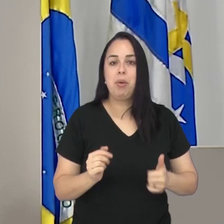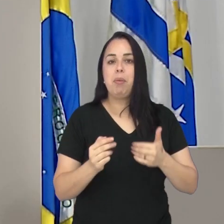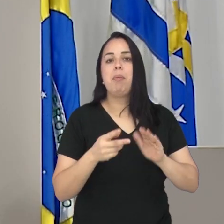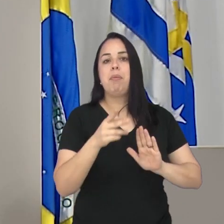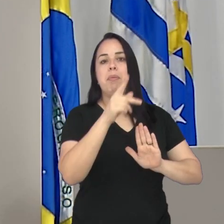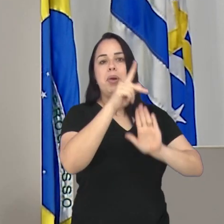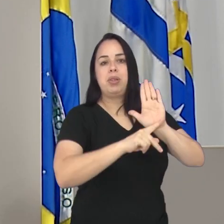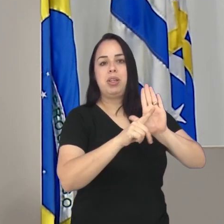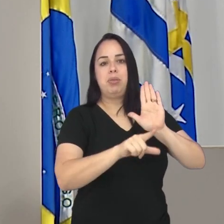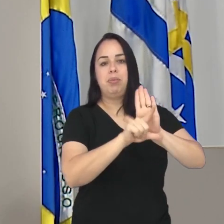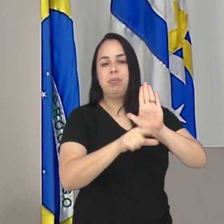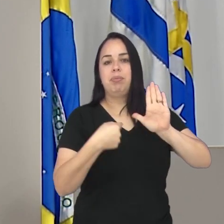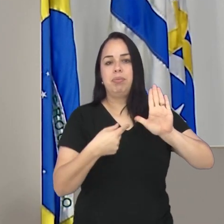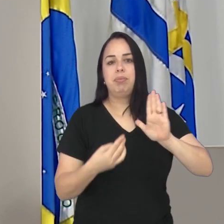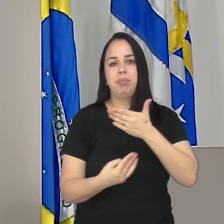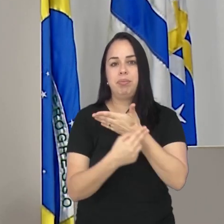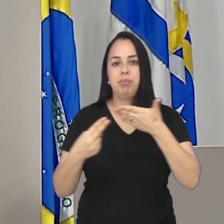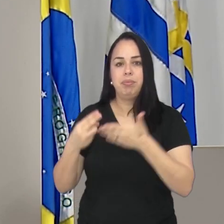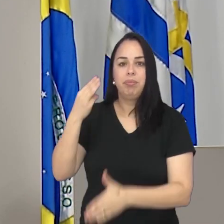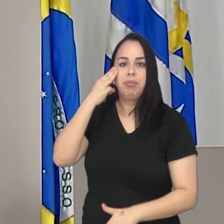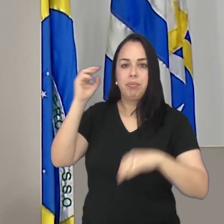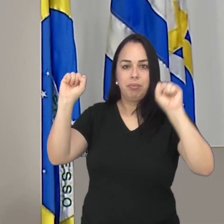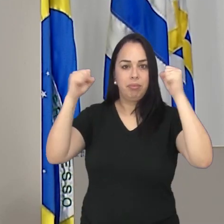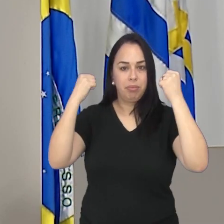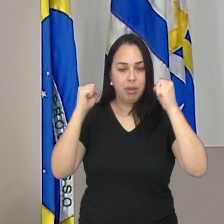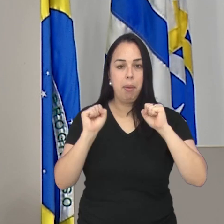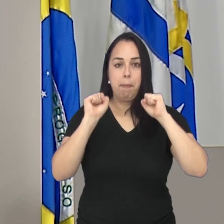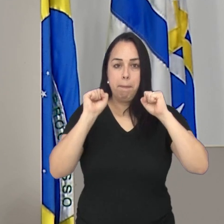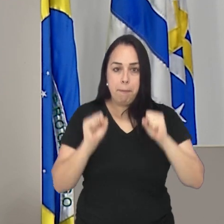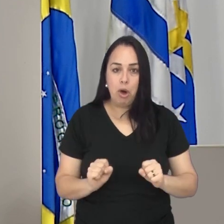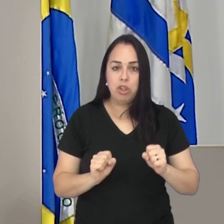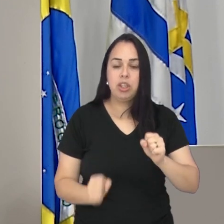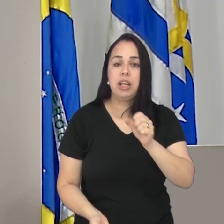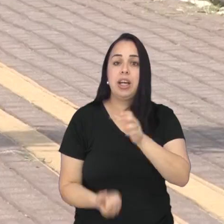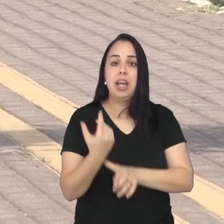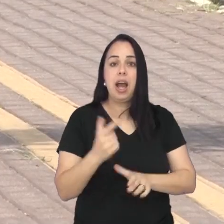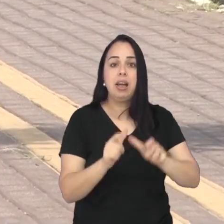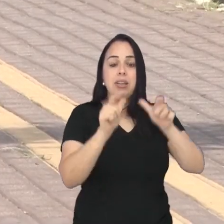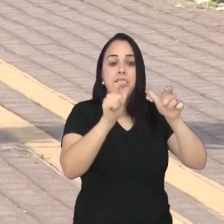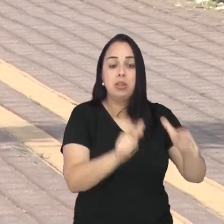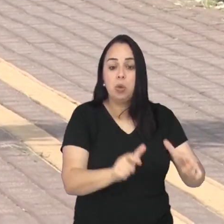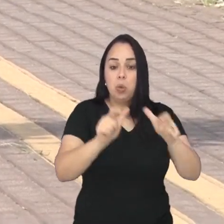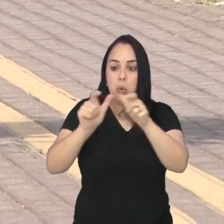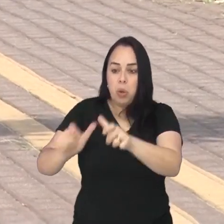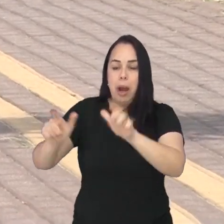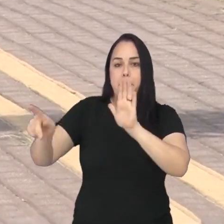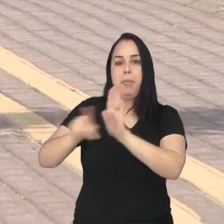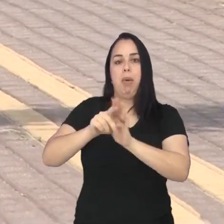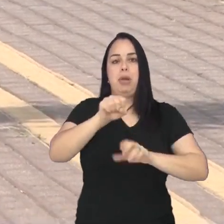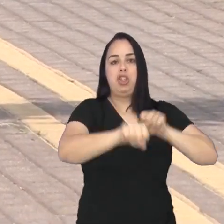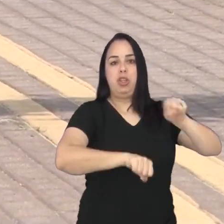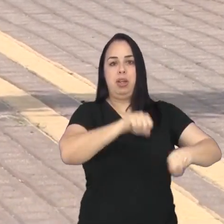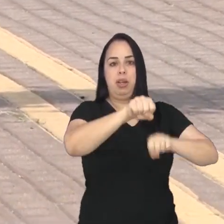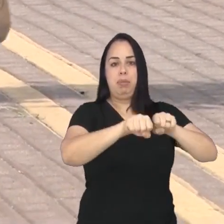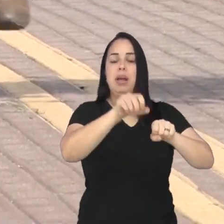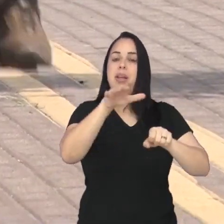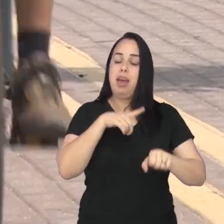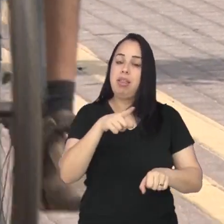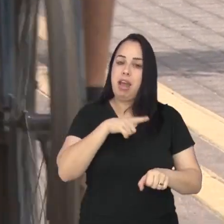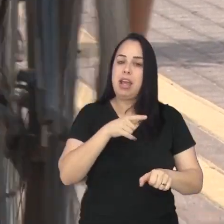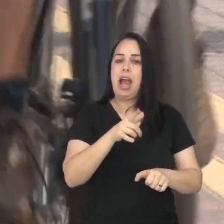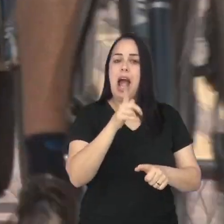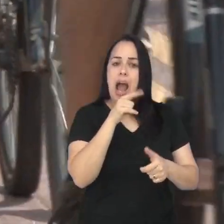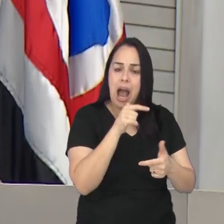do vereador Marcão da Academia, que autoriza a implantação de pontos especiais para a parada de bike com cobertura, bebedouro